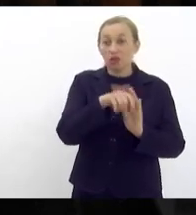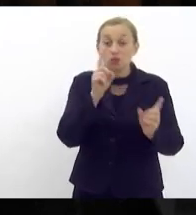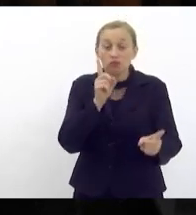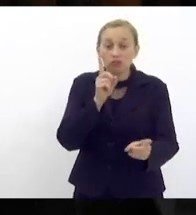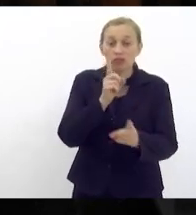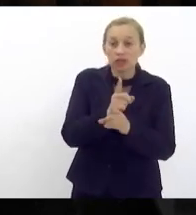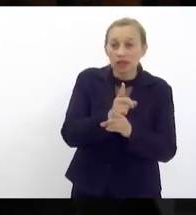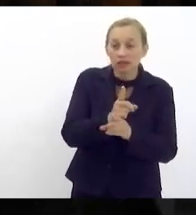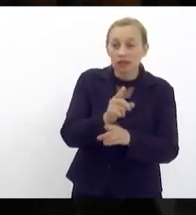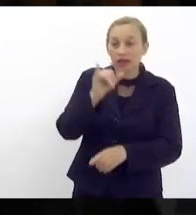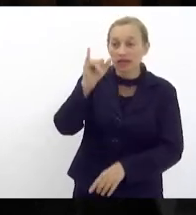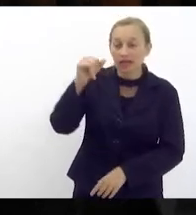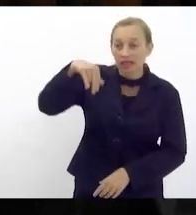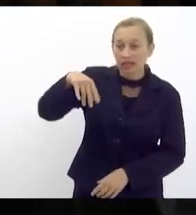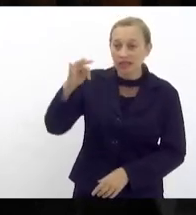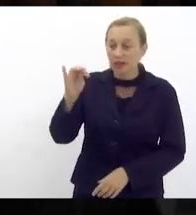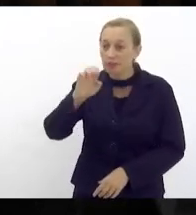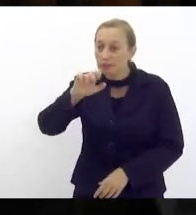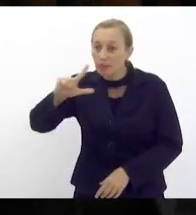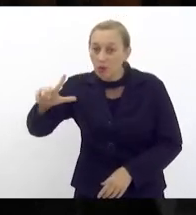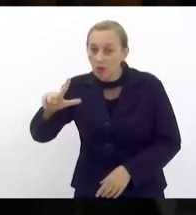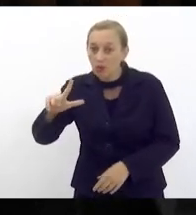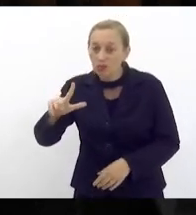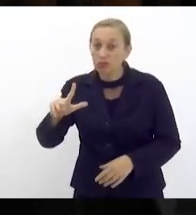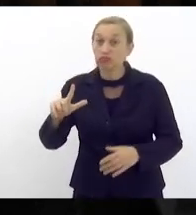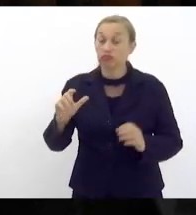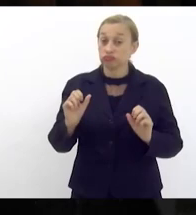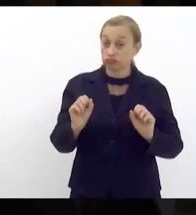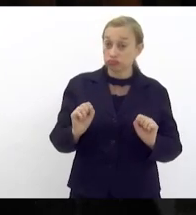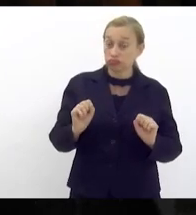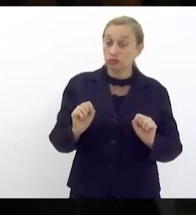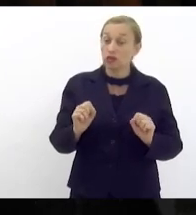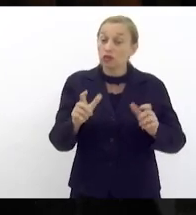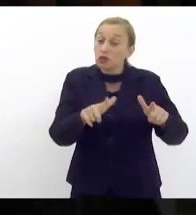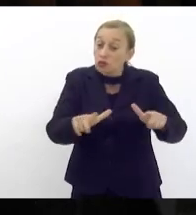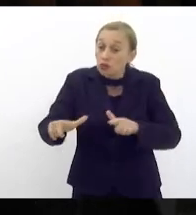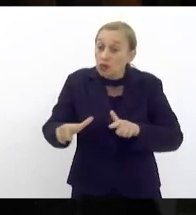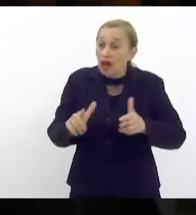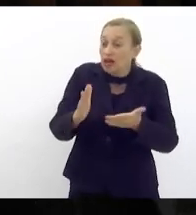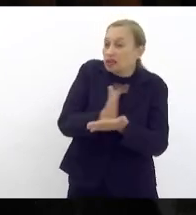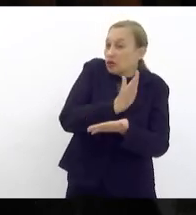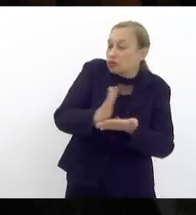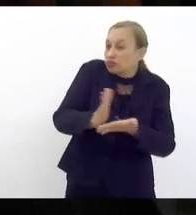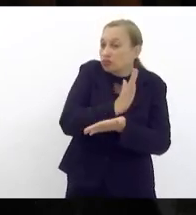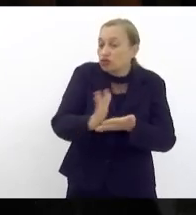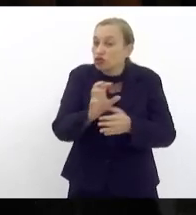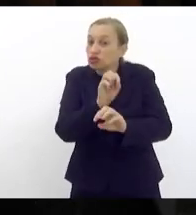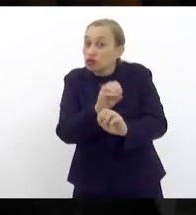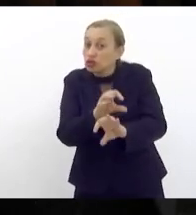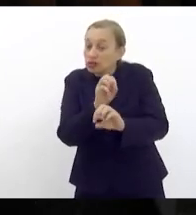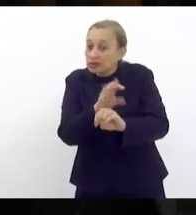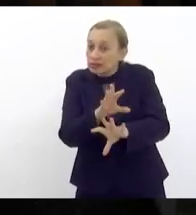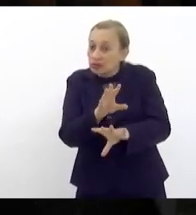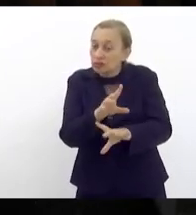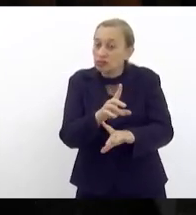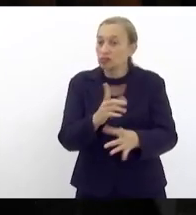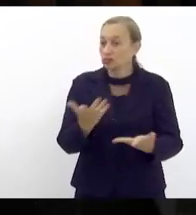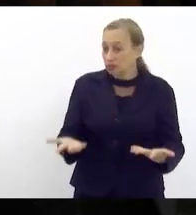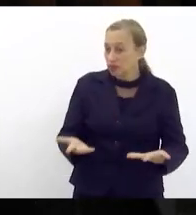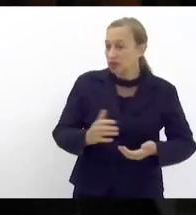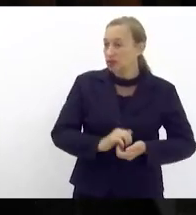em alguns estabelecimentos de ensino e descoberta pela Interpol